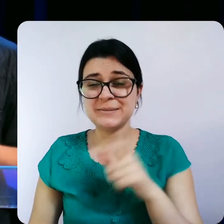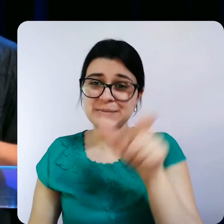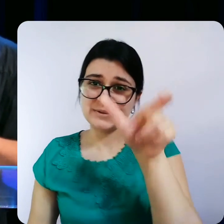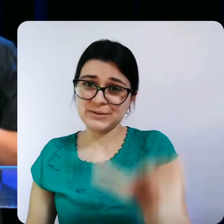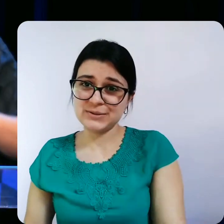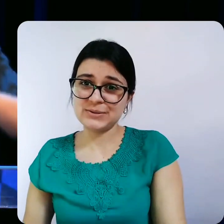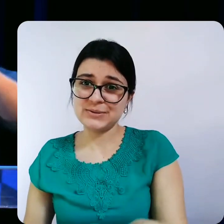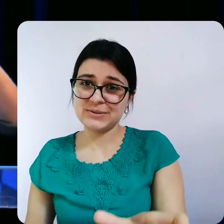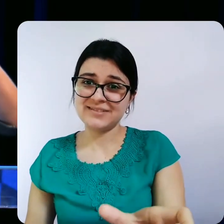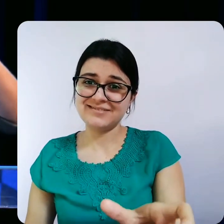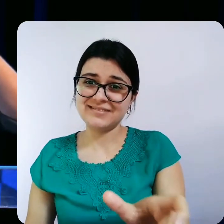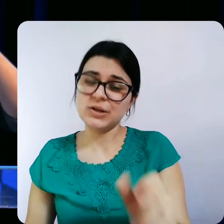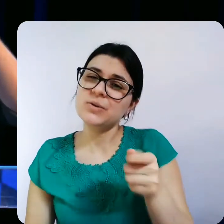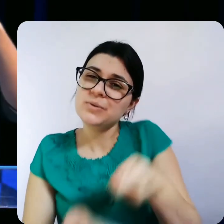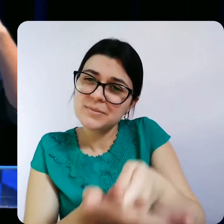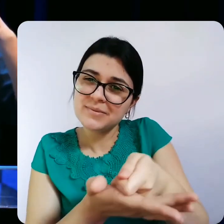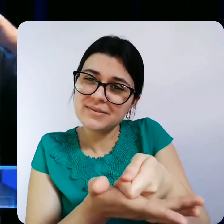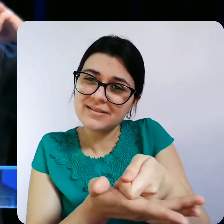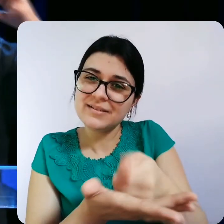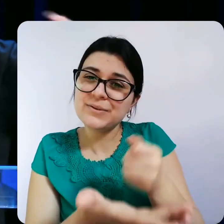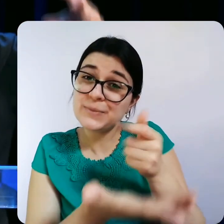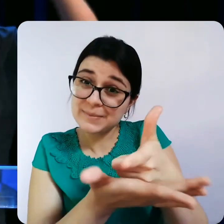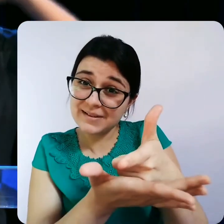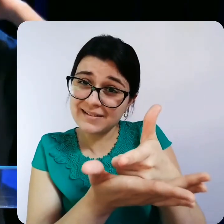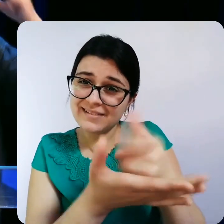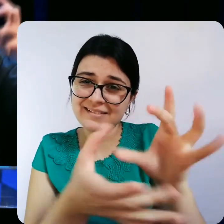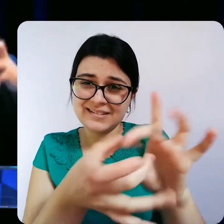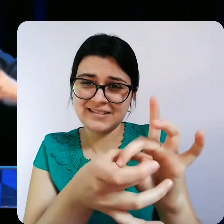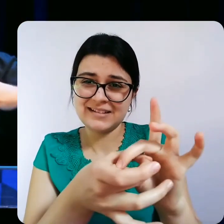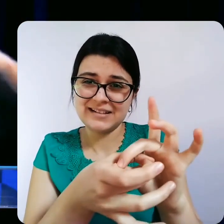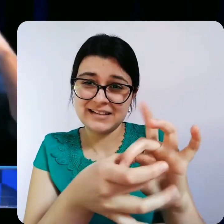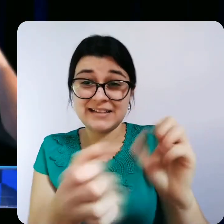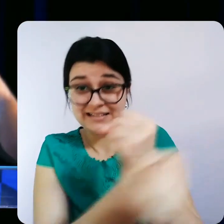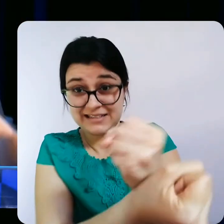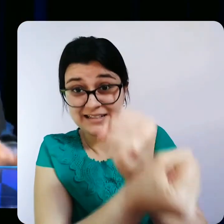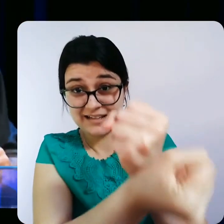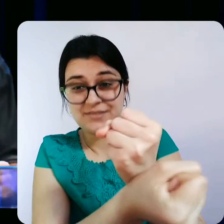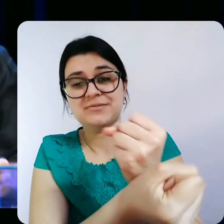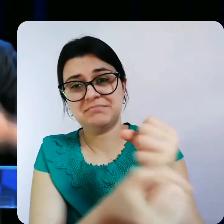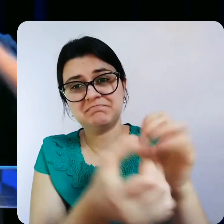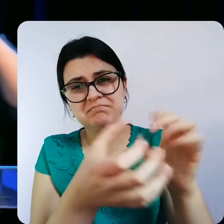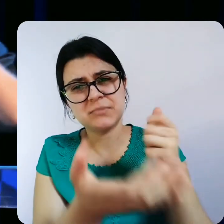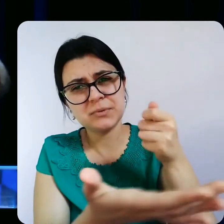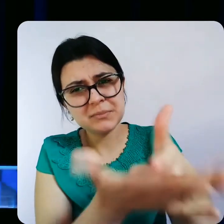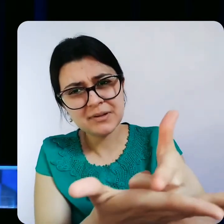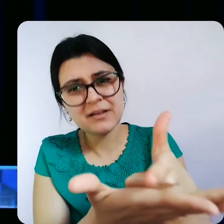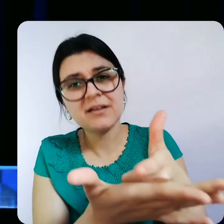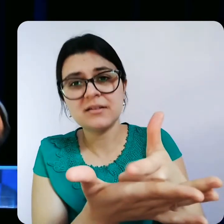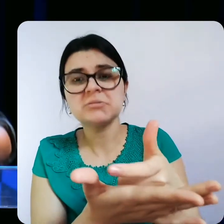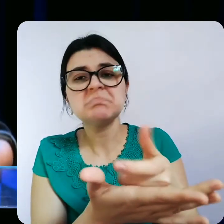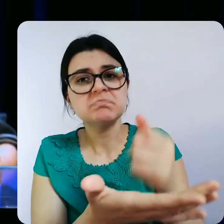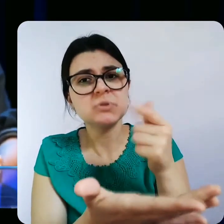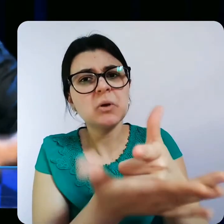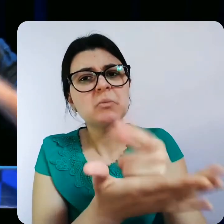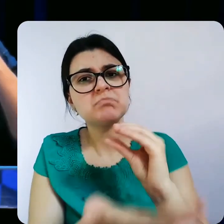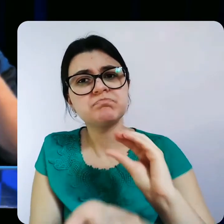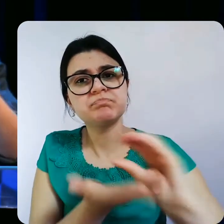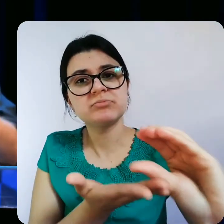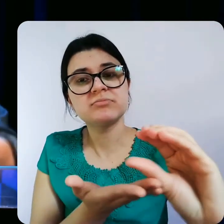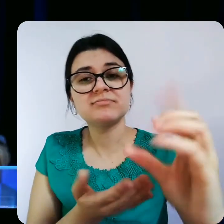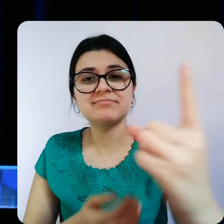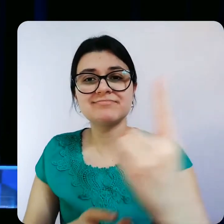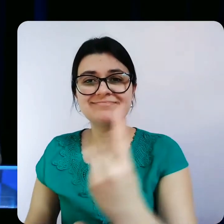privilégio. A nossa herança não é um prêmio a ser ganho, a ser conquistado, é um presente de Cristo. É